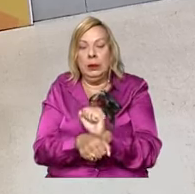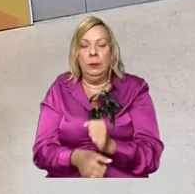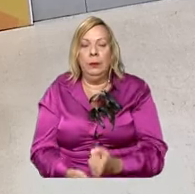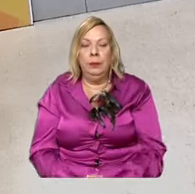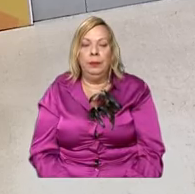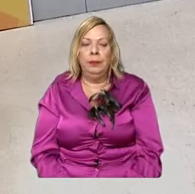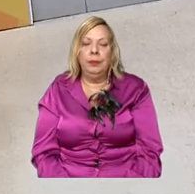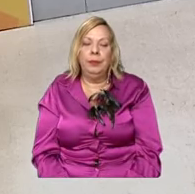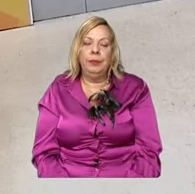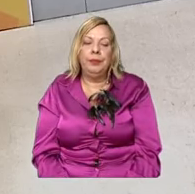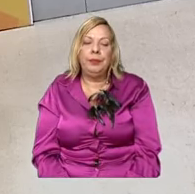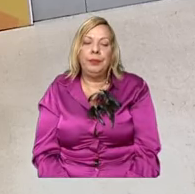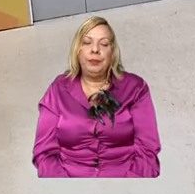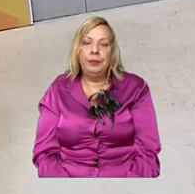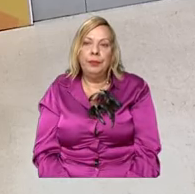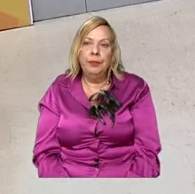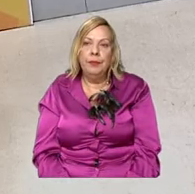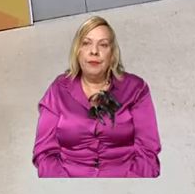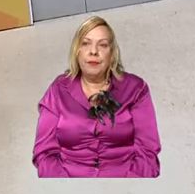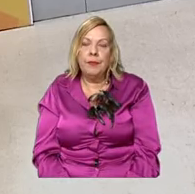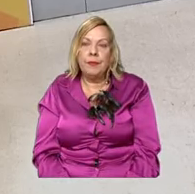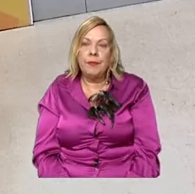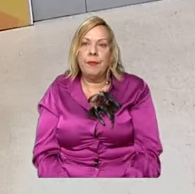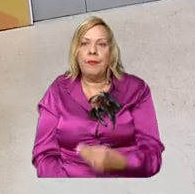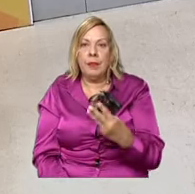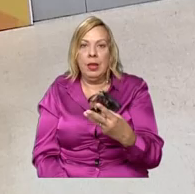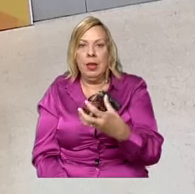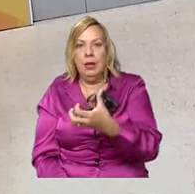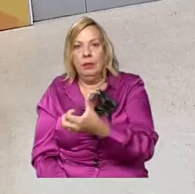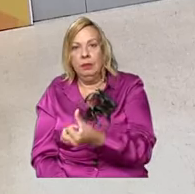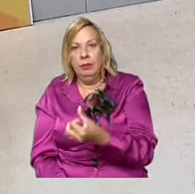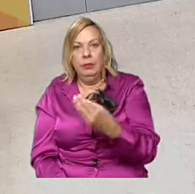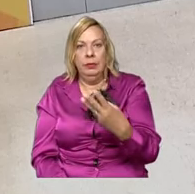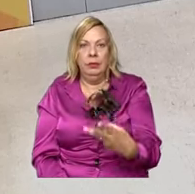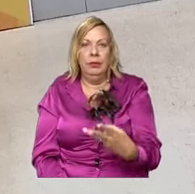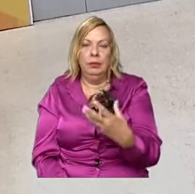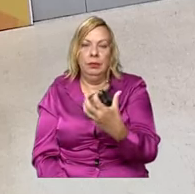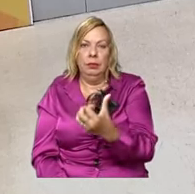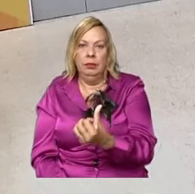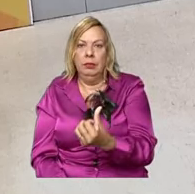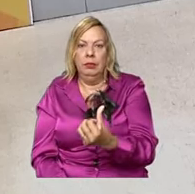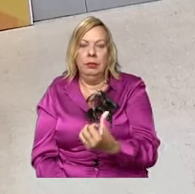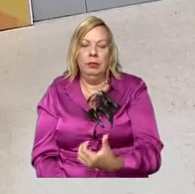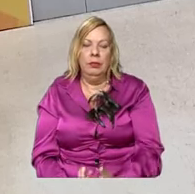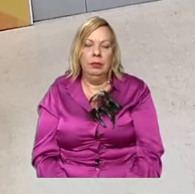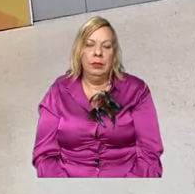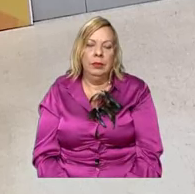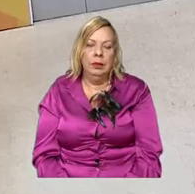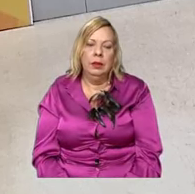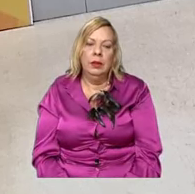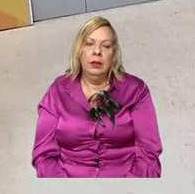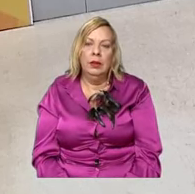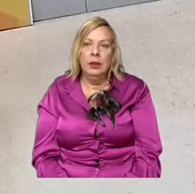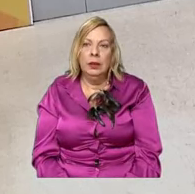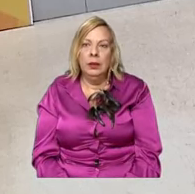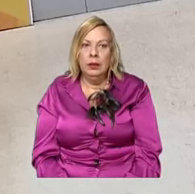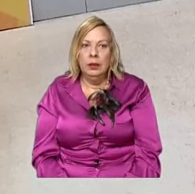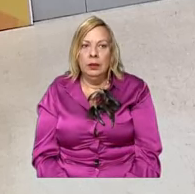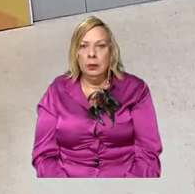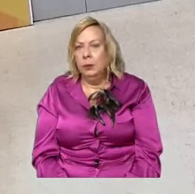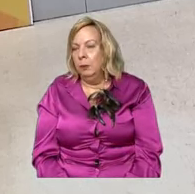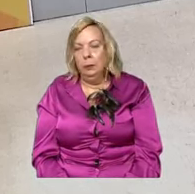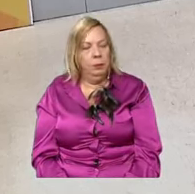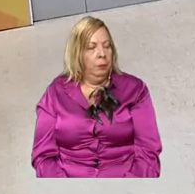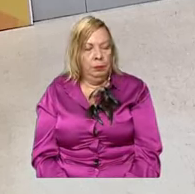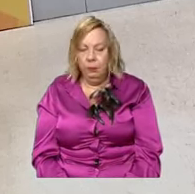decisiva. Sigamos e seguimos com a de número 36. 36, decide? Também